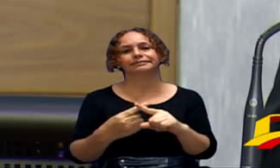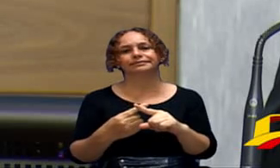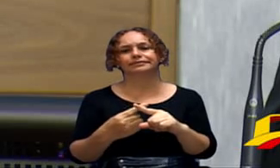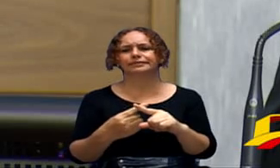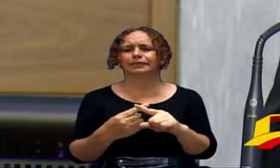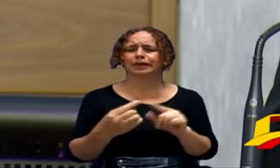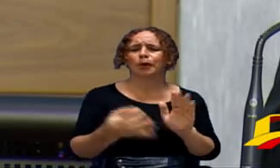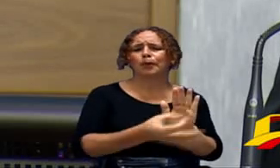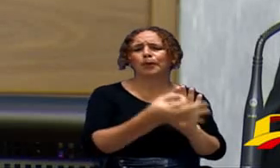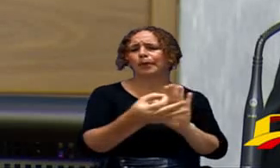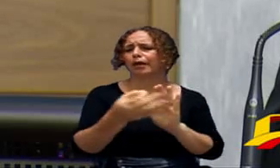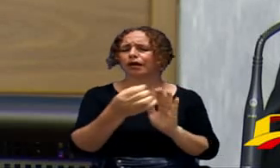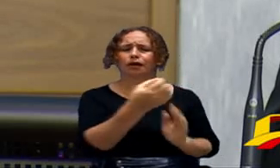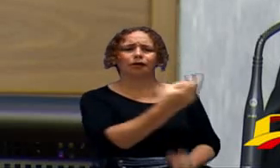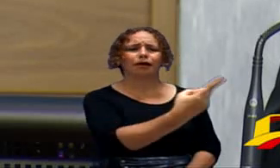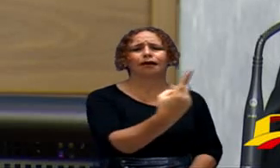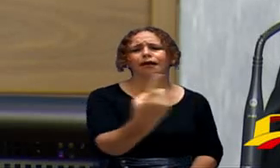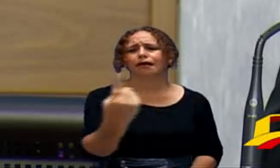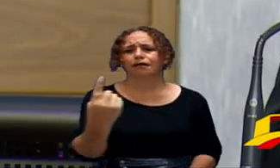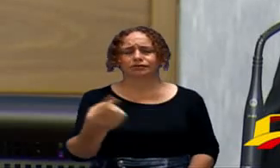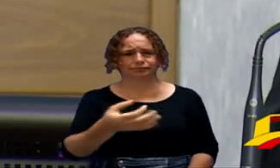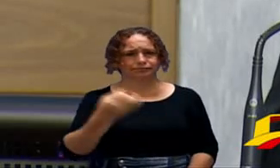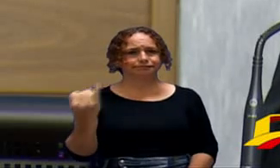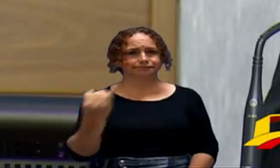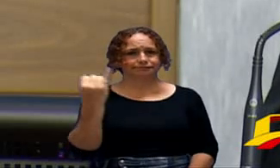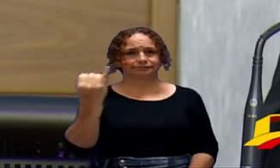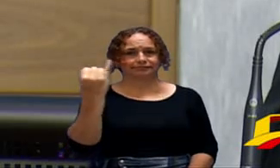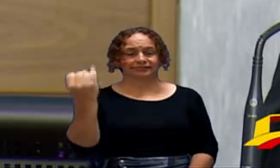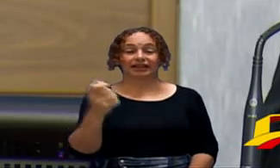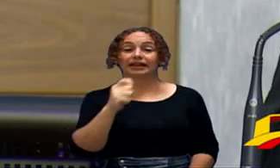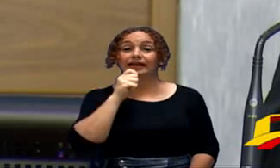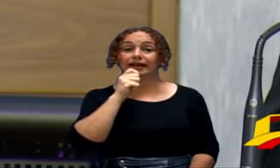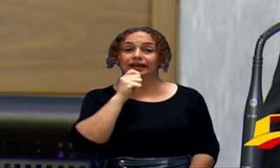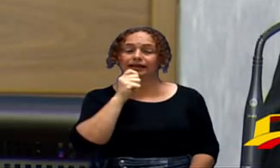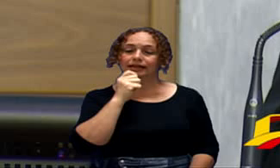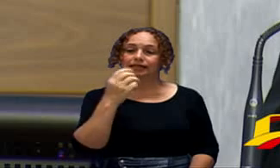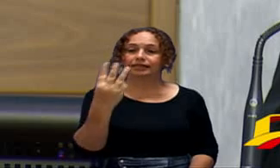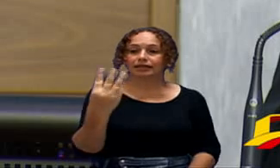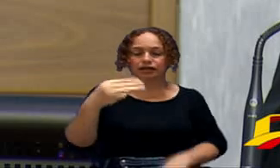precisamos, mesmo dentro dos 3 minutos, tentar respeitar